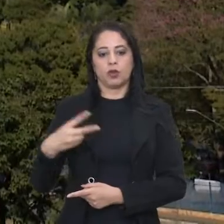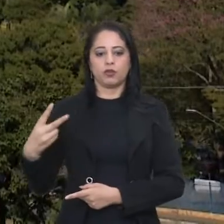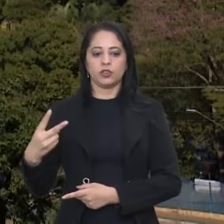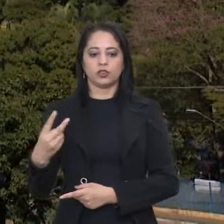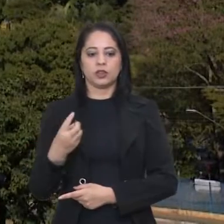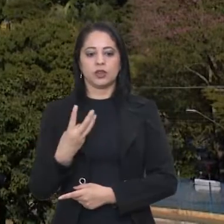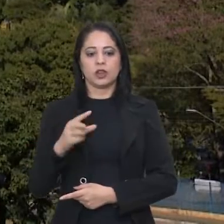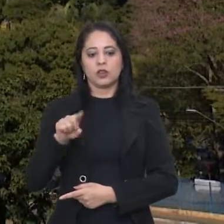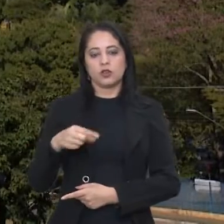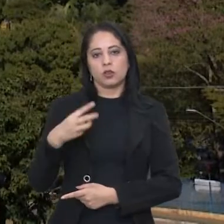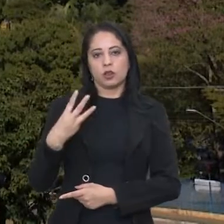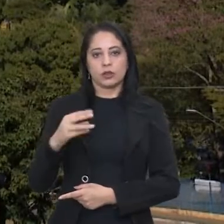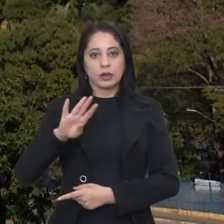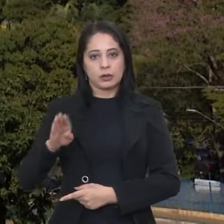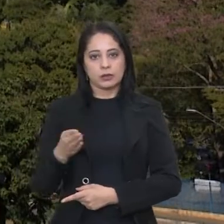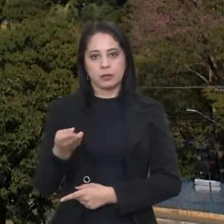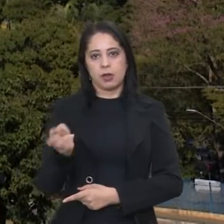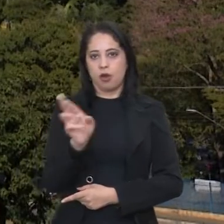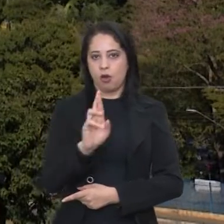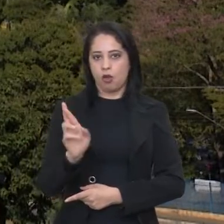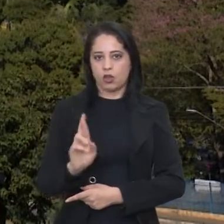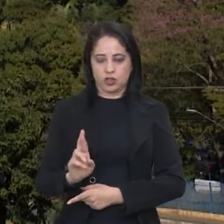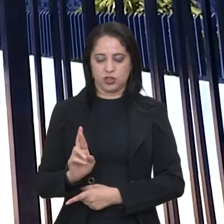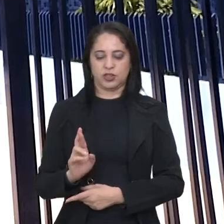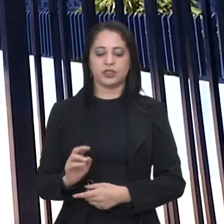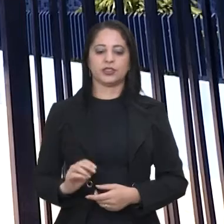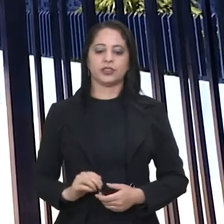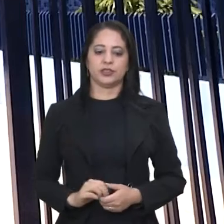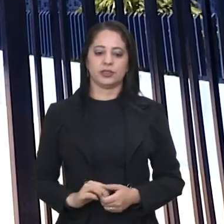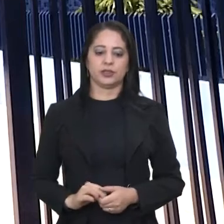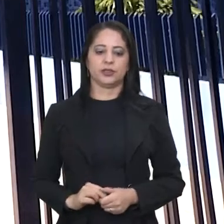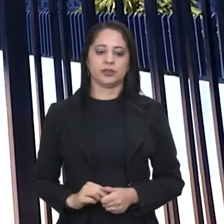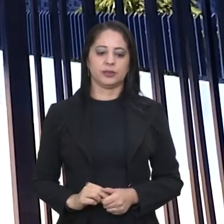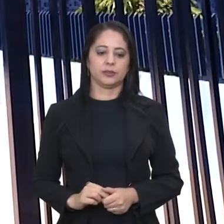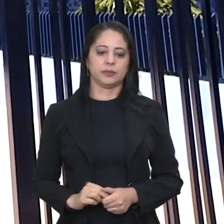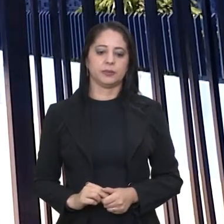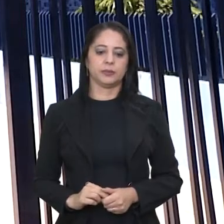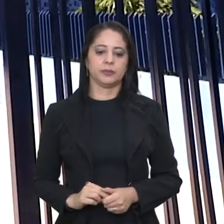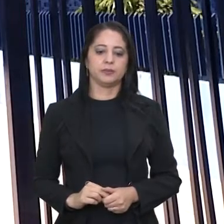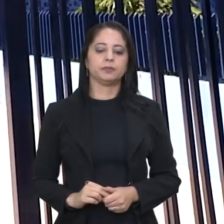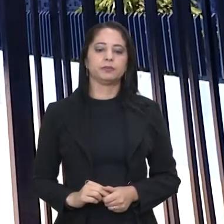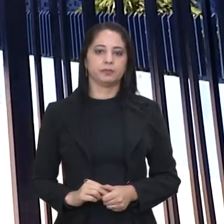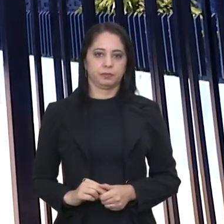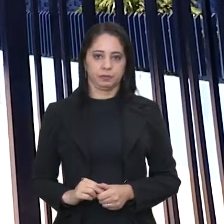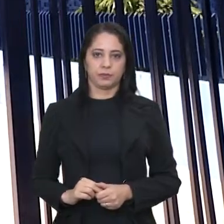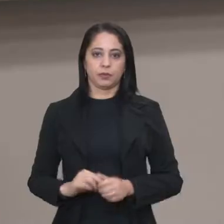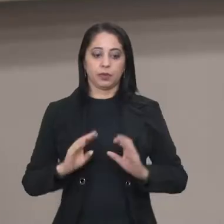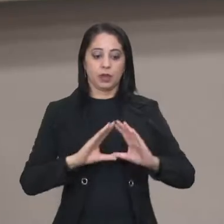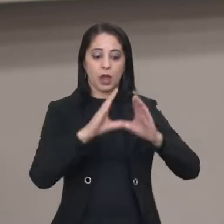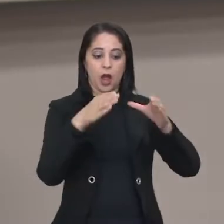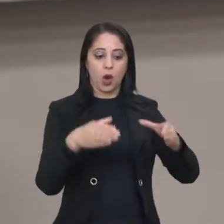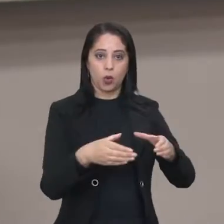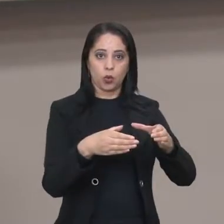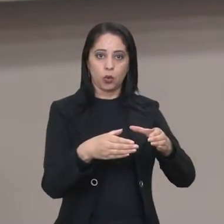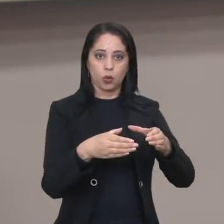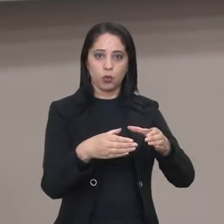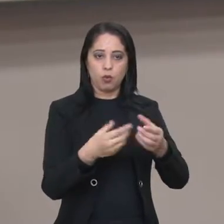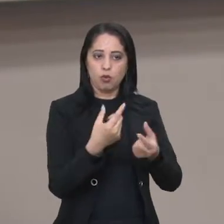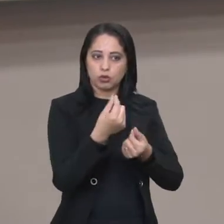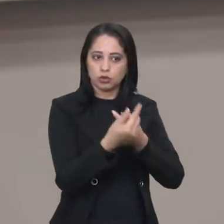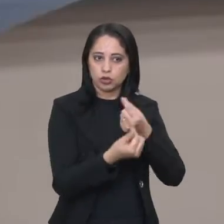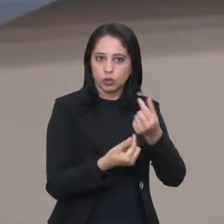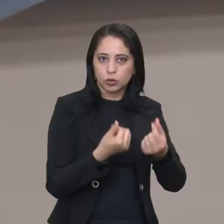que a receita apresentada na LDO do ano passado, fixada em 3,3 bilhões. Para a Comissão